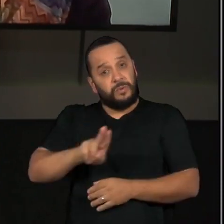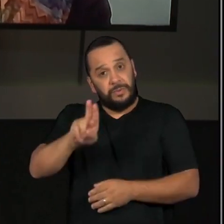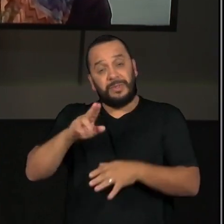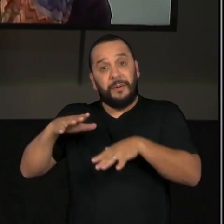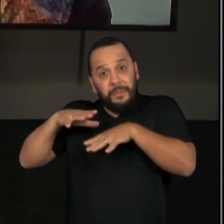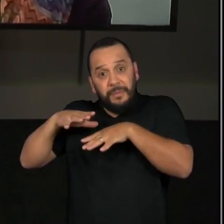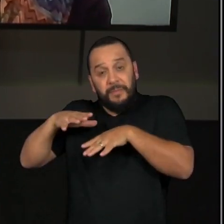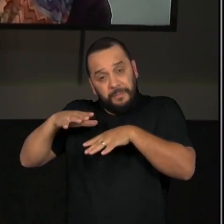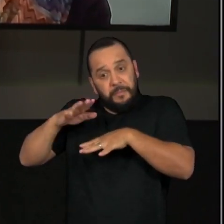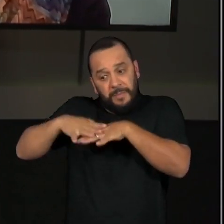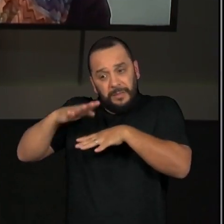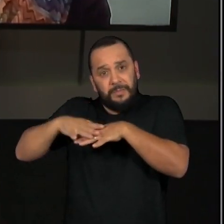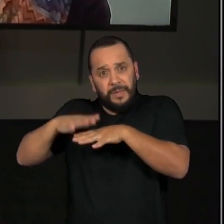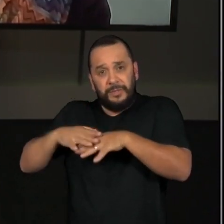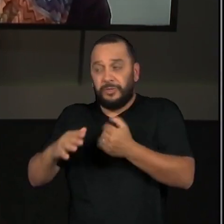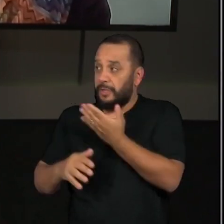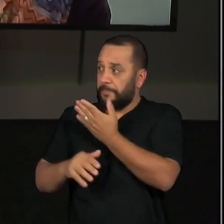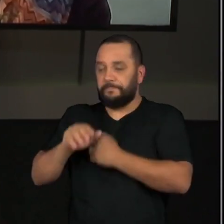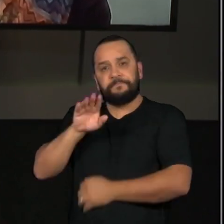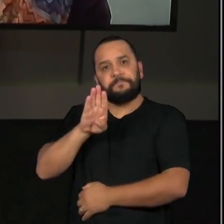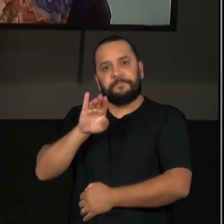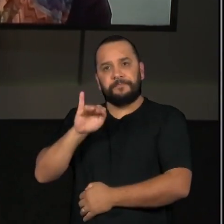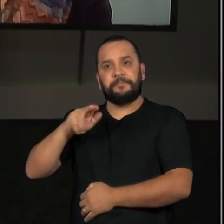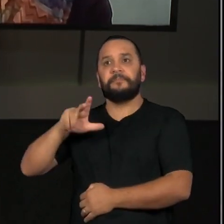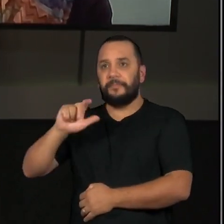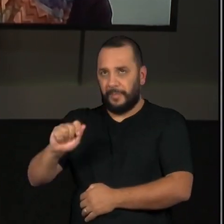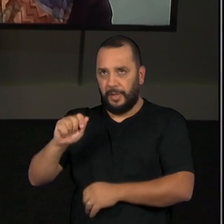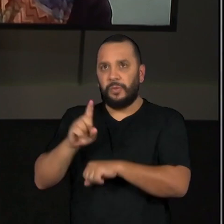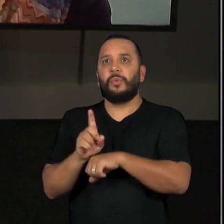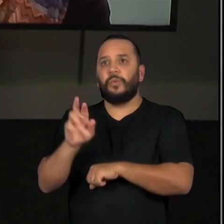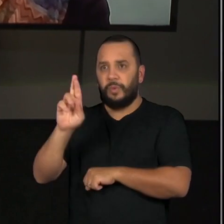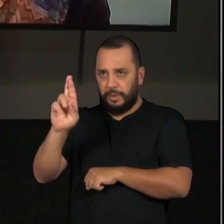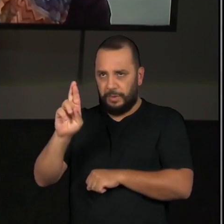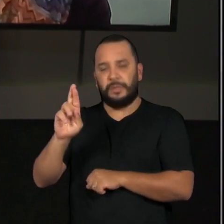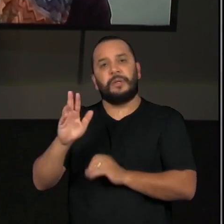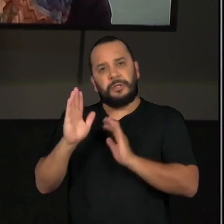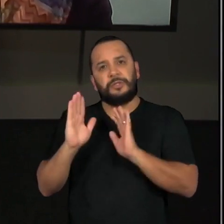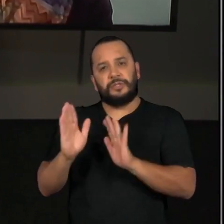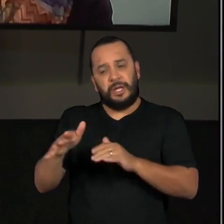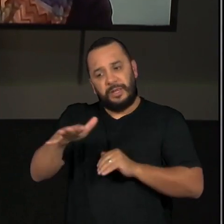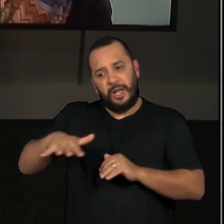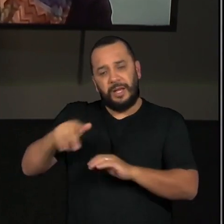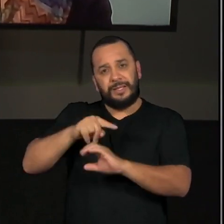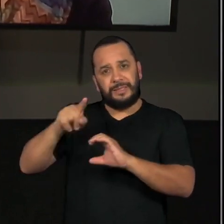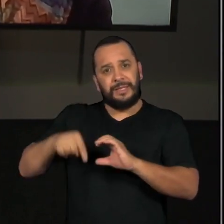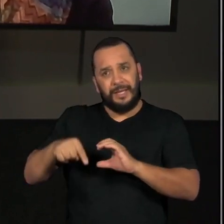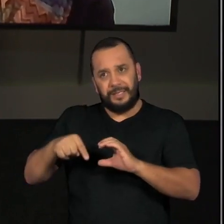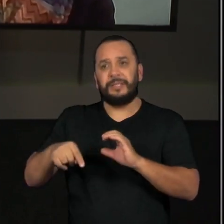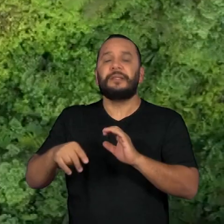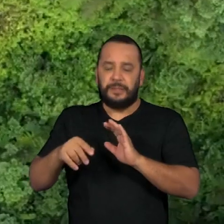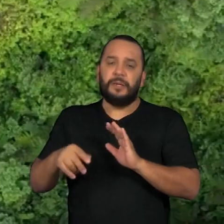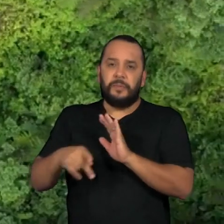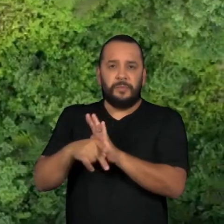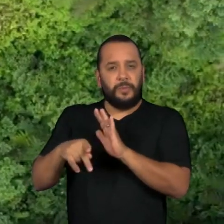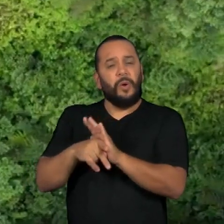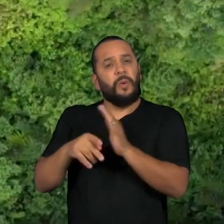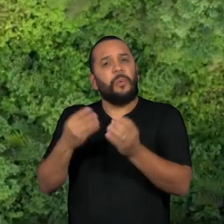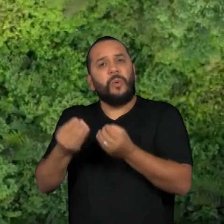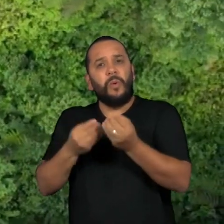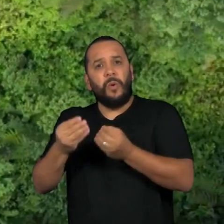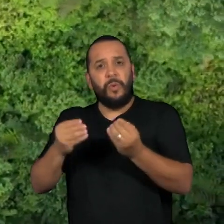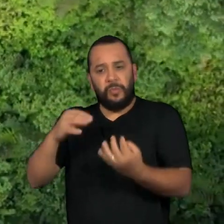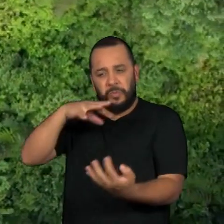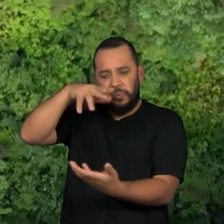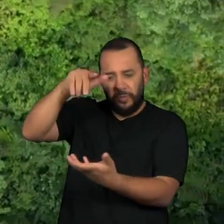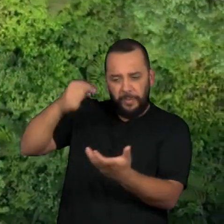Rios, mestre em ecologia e doutoranda que atua no Laboratório de Ciência do Sistema Terrestre, explica quais